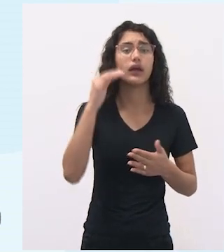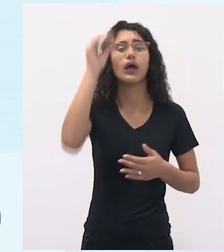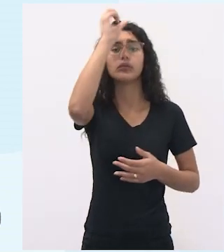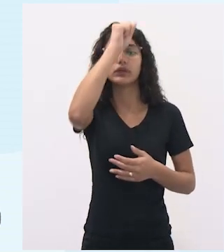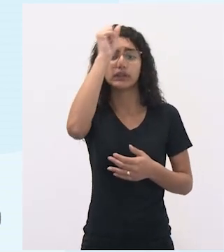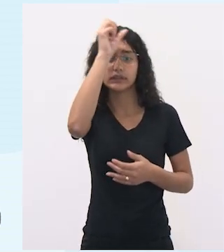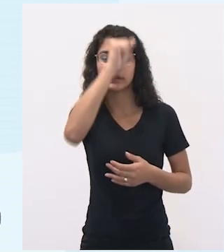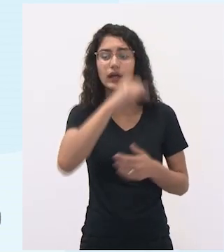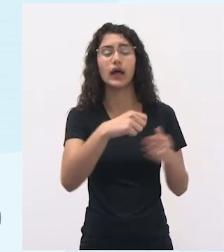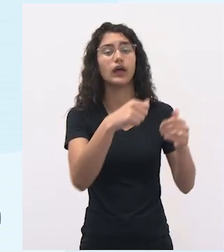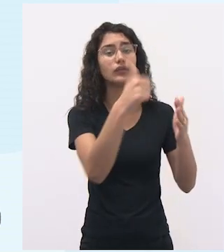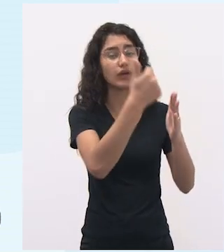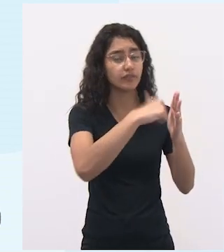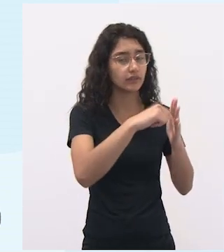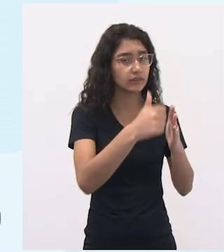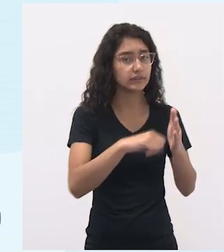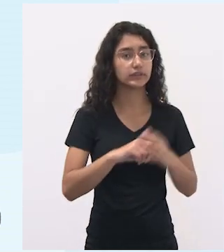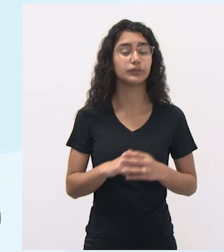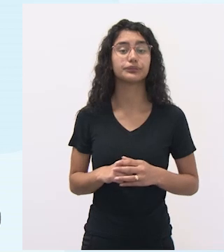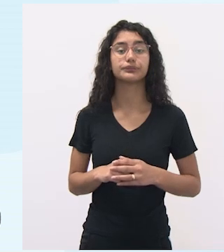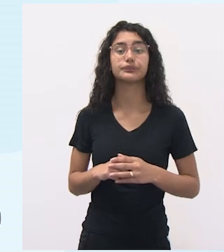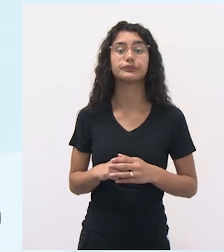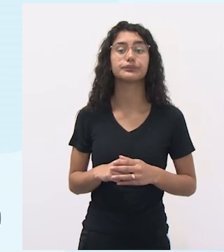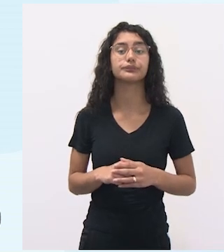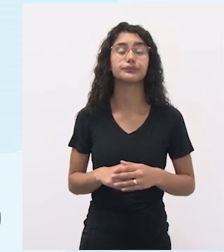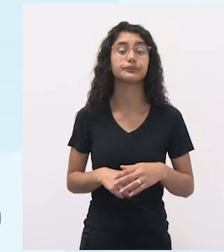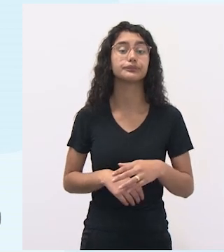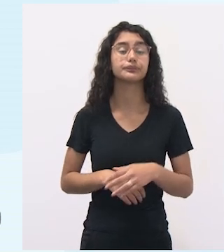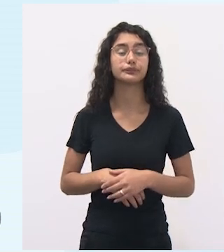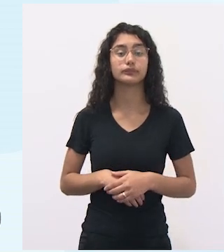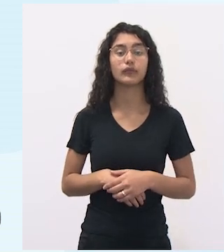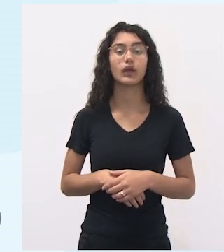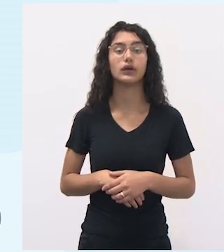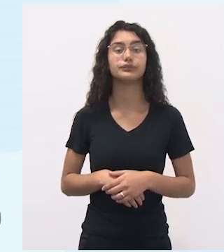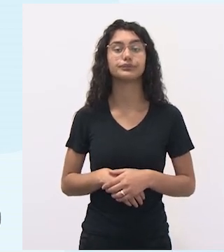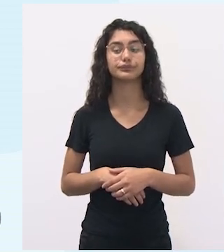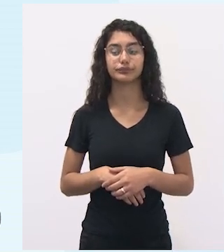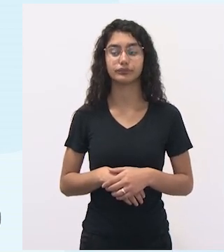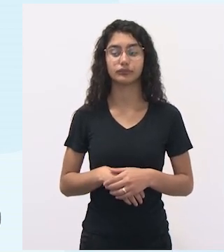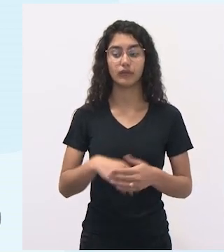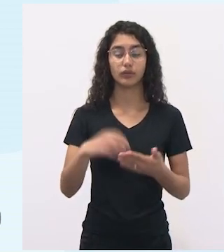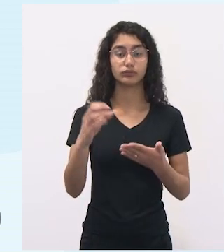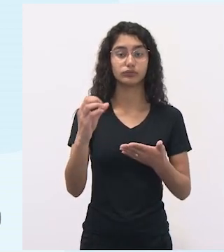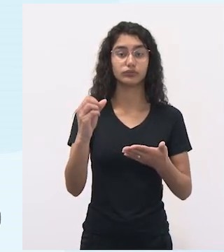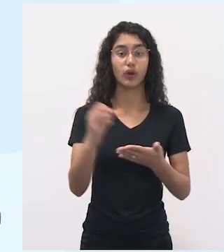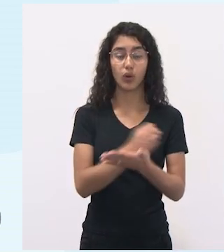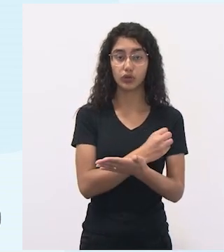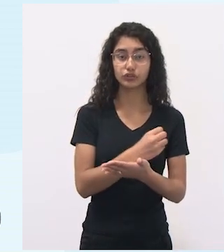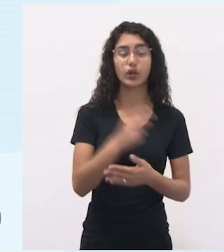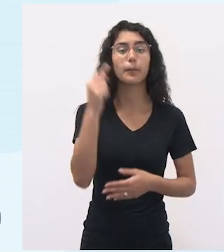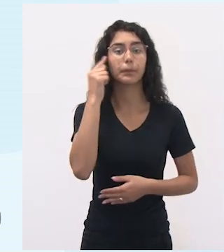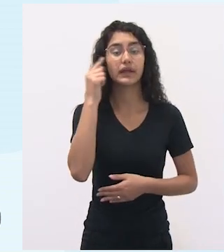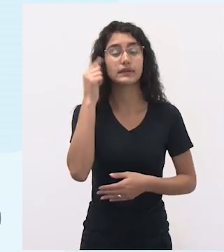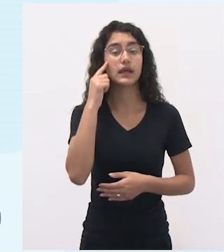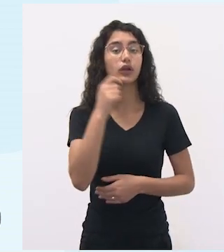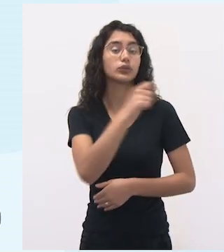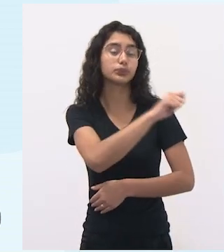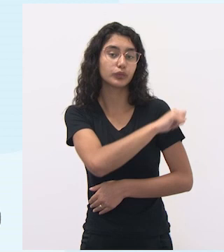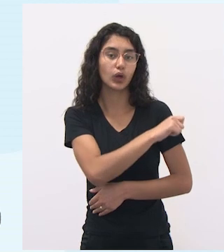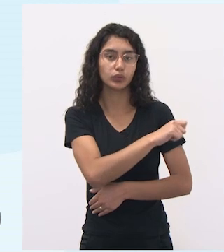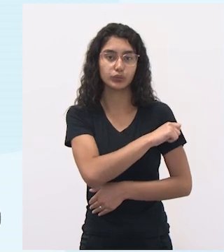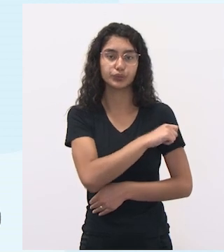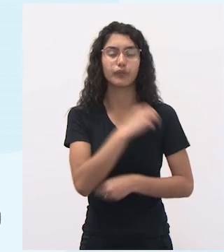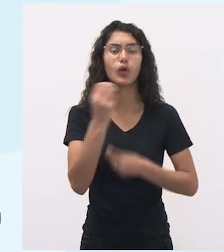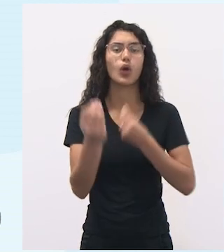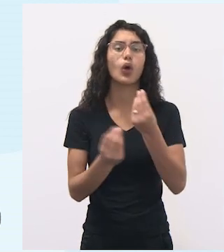a avaliação. A taxonomia original ela foi pensada para o aluno. O que o meu aluno aprende?